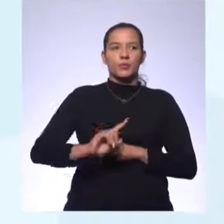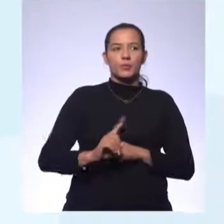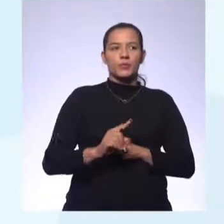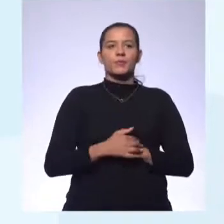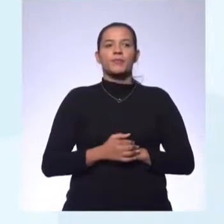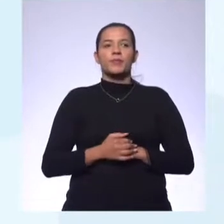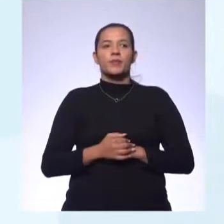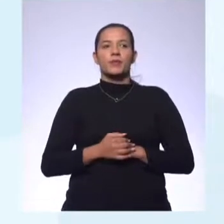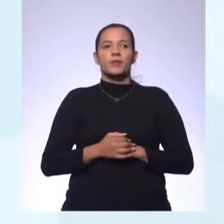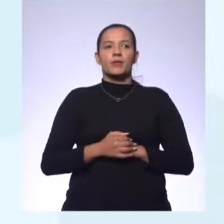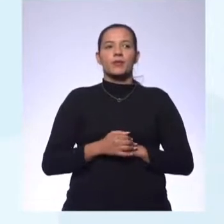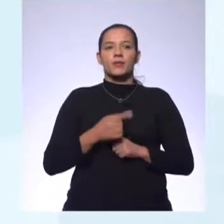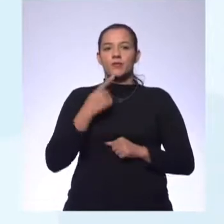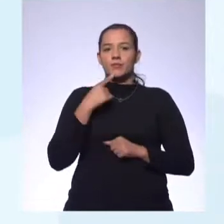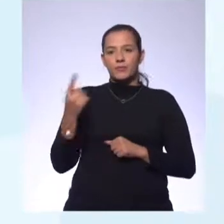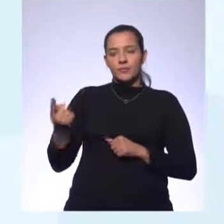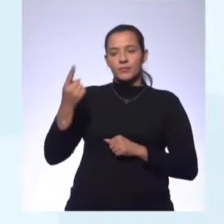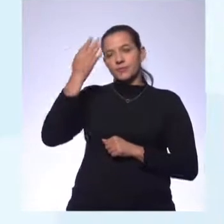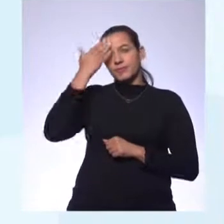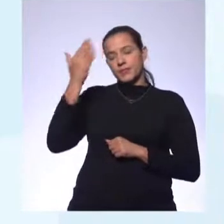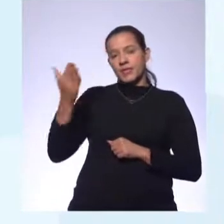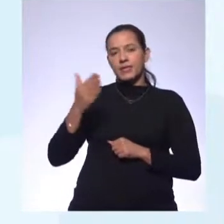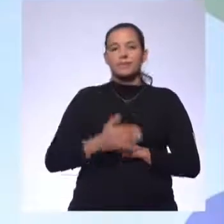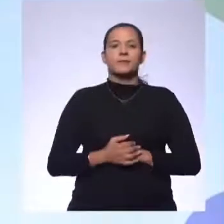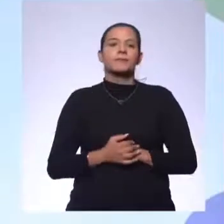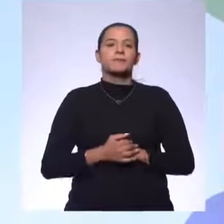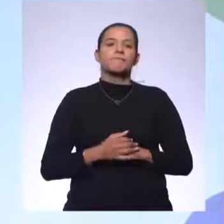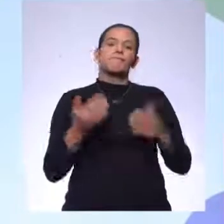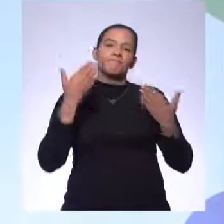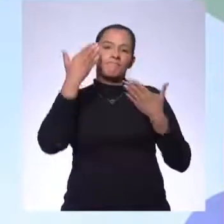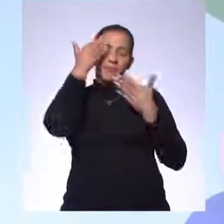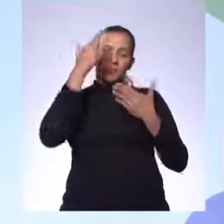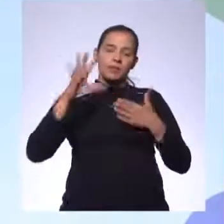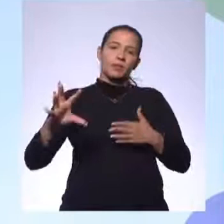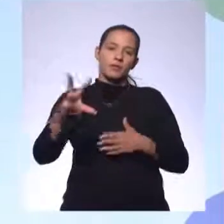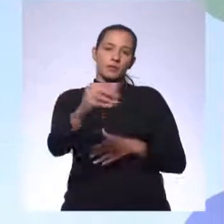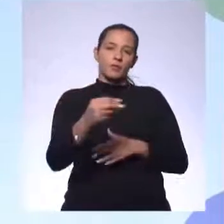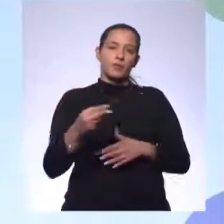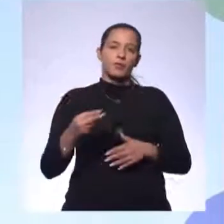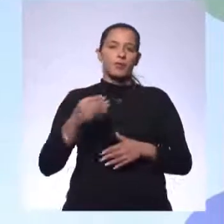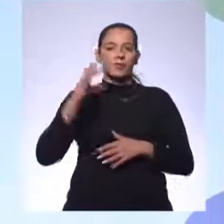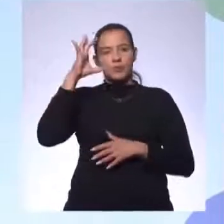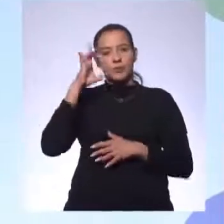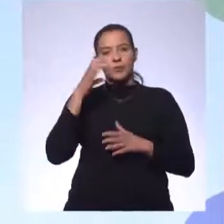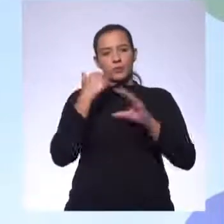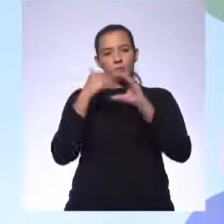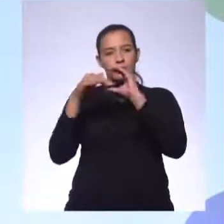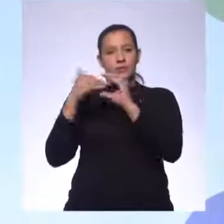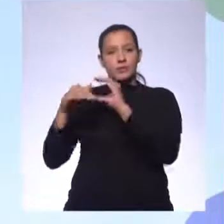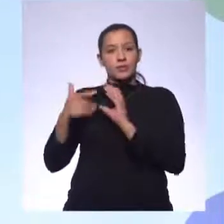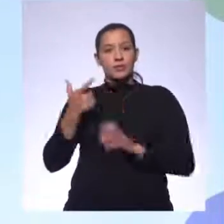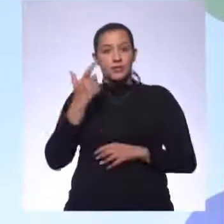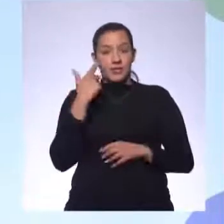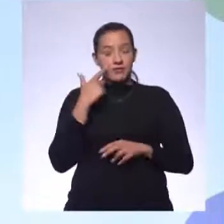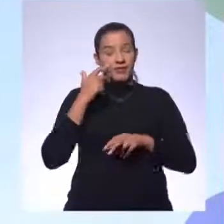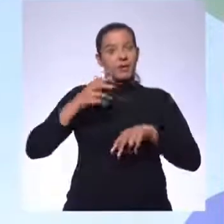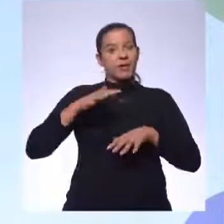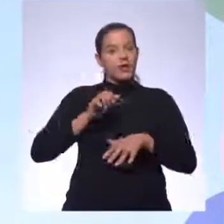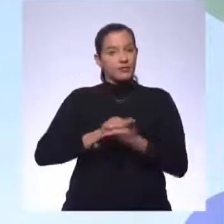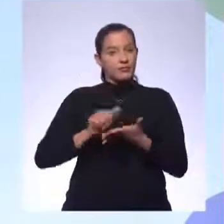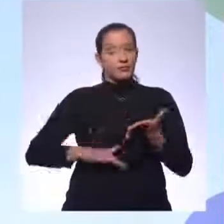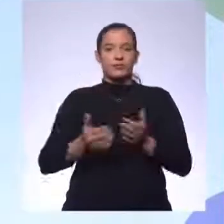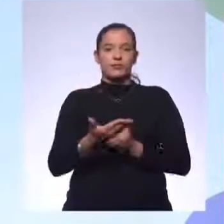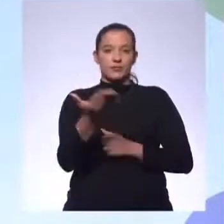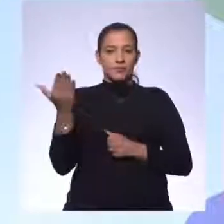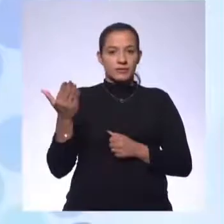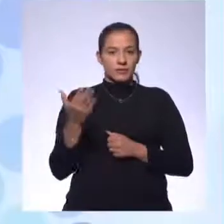fale, divulgue. Professora Tayana, muito obrigado pela aula de hoje. Obrigado, professores, alunos. Compartilhe com a gente no nosso Instagram também, aí a gente quer ver as atividades de vocês, hein?